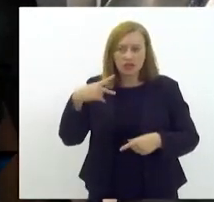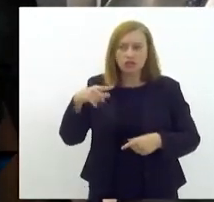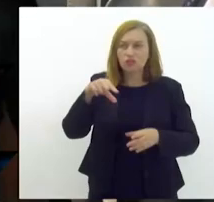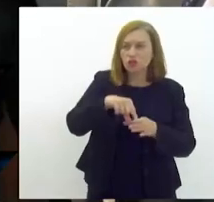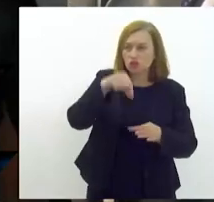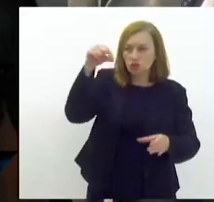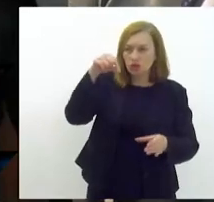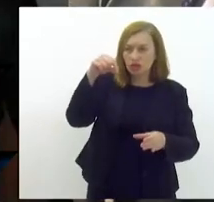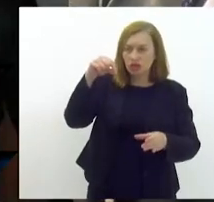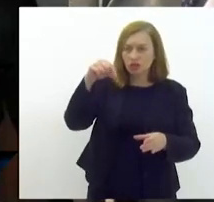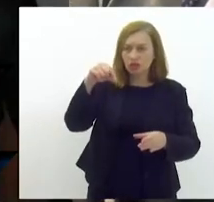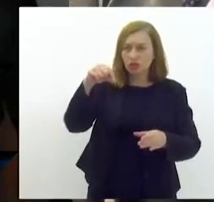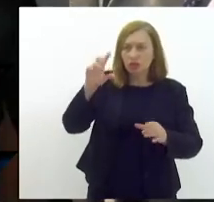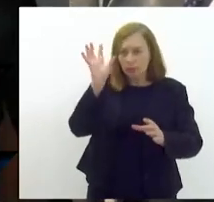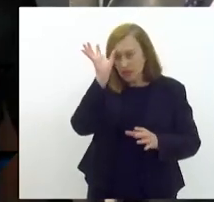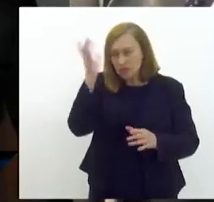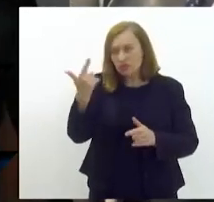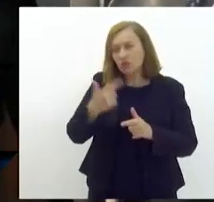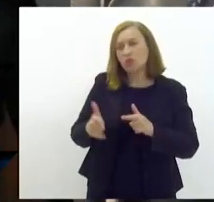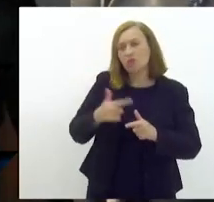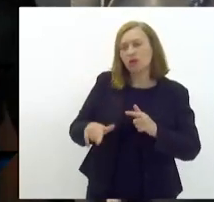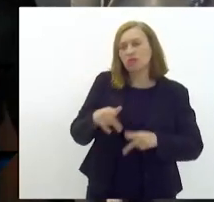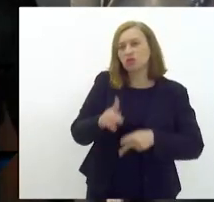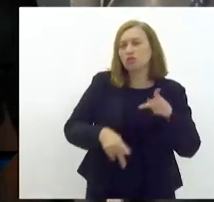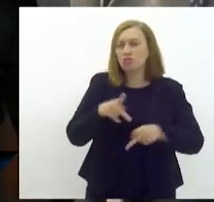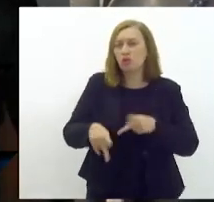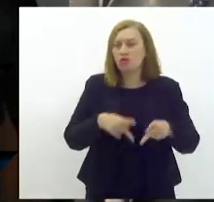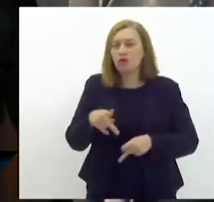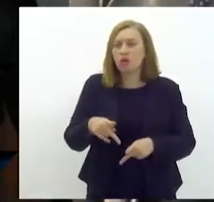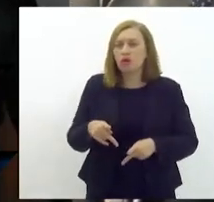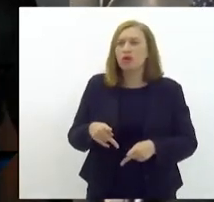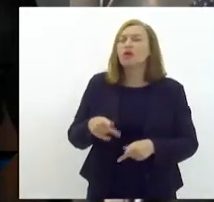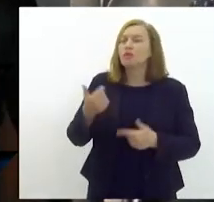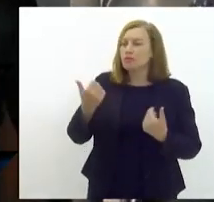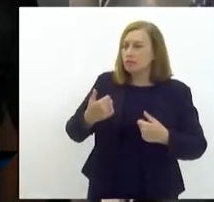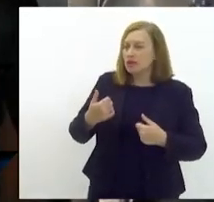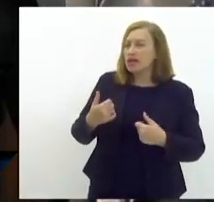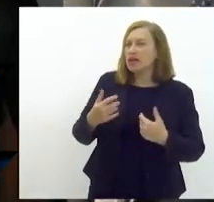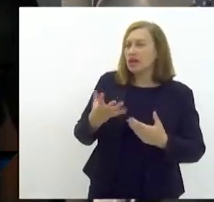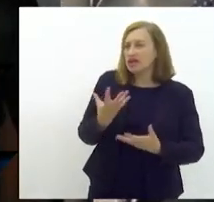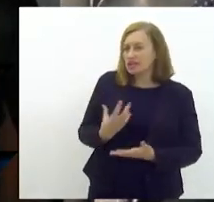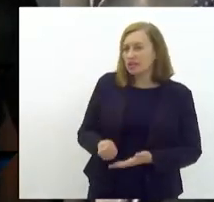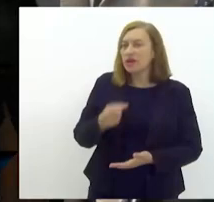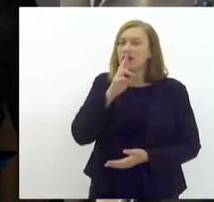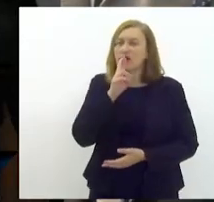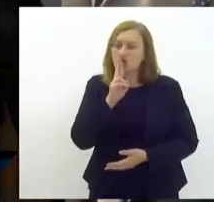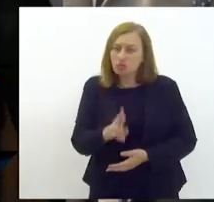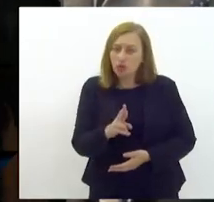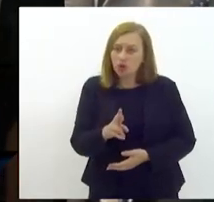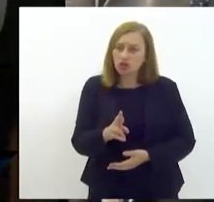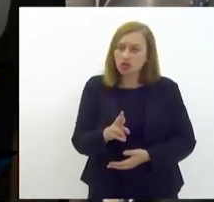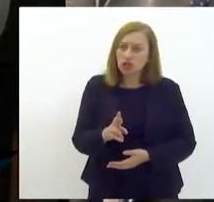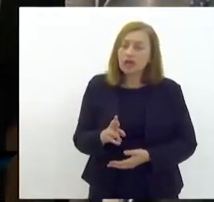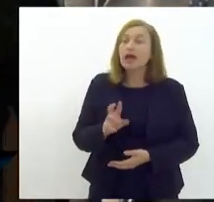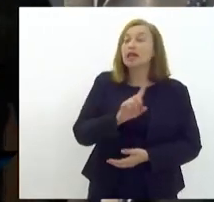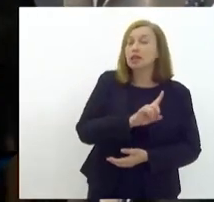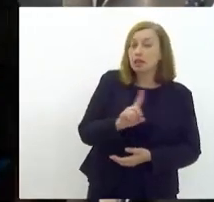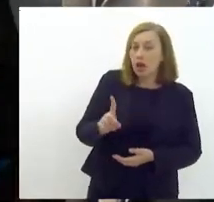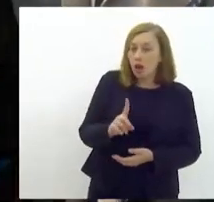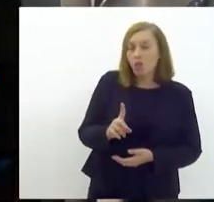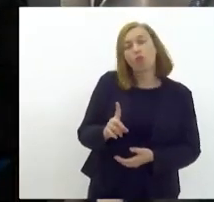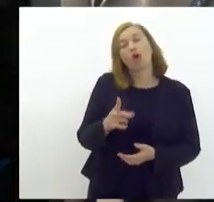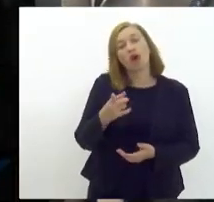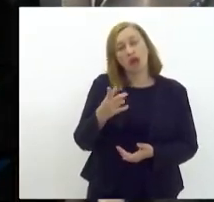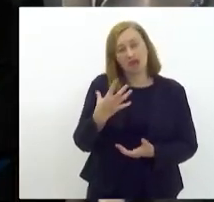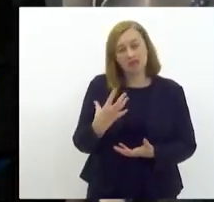e pelo menos receber como resposta ainda que seja um não não como diz o deputado Rodrigo Amorim também a resposta O problema